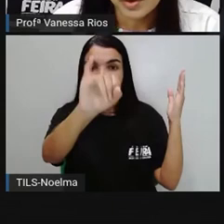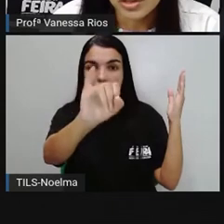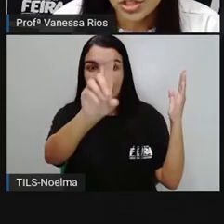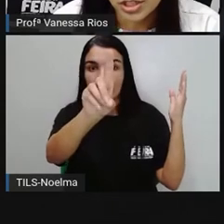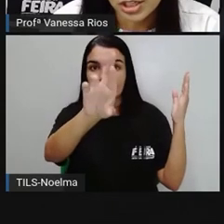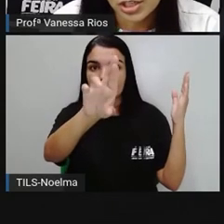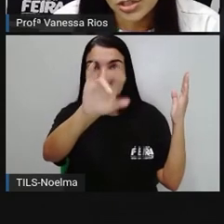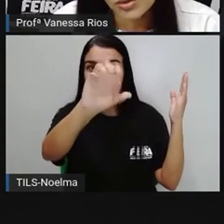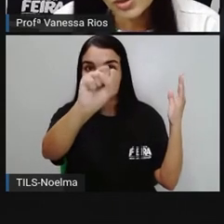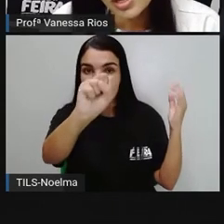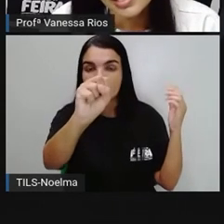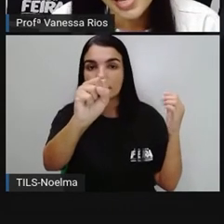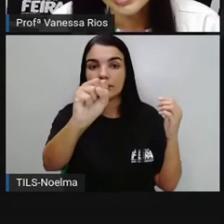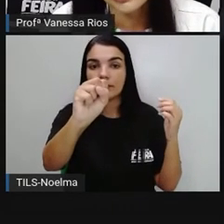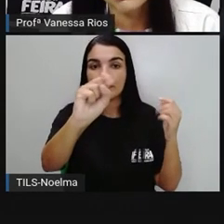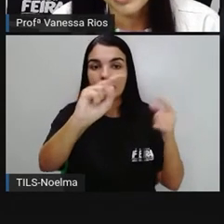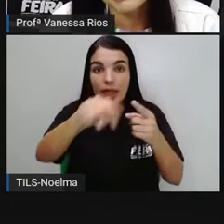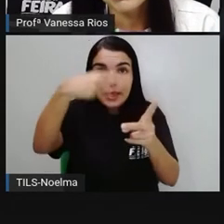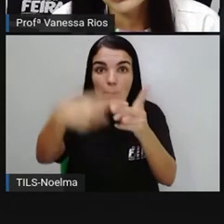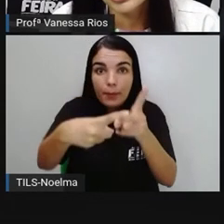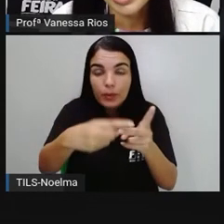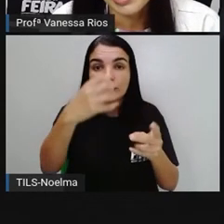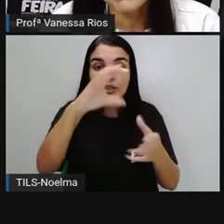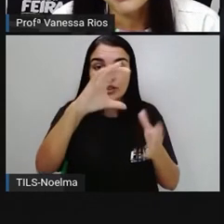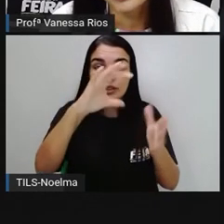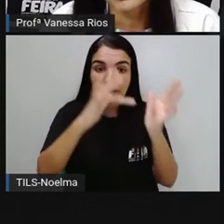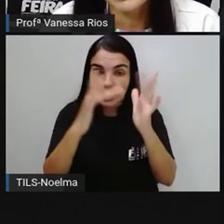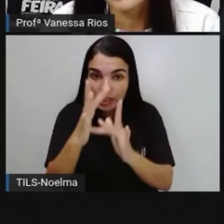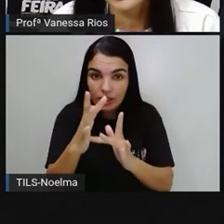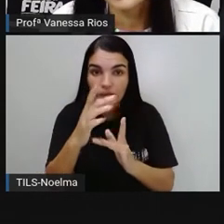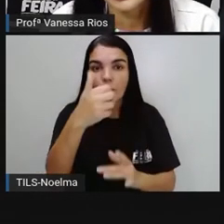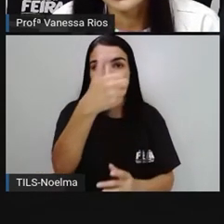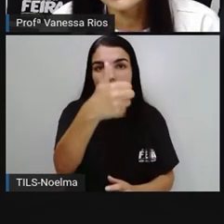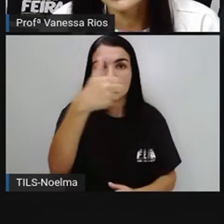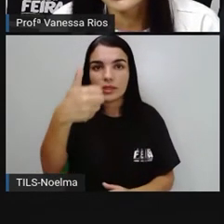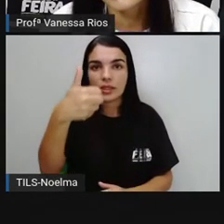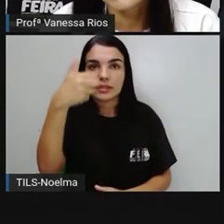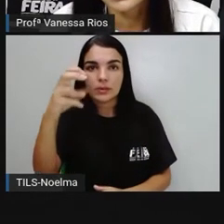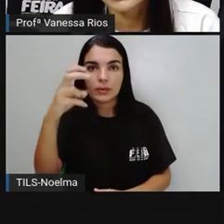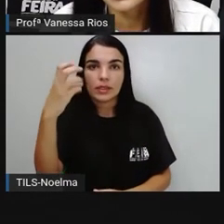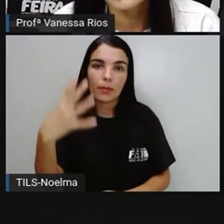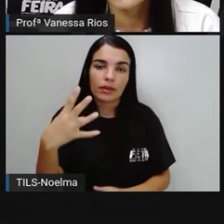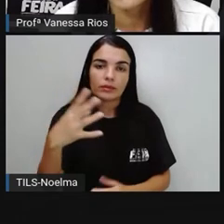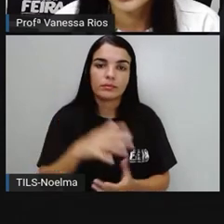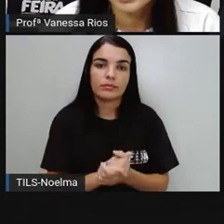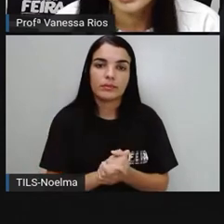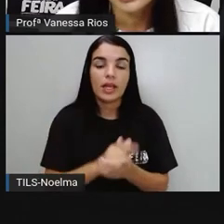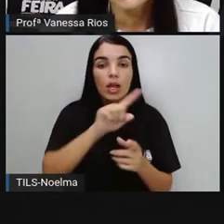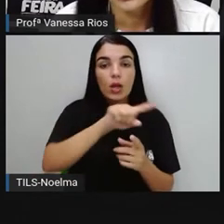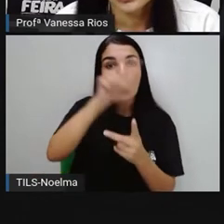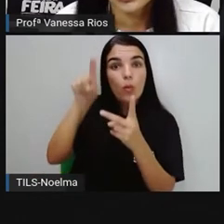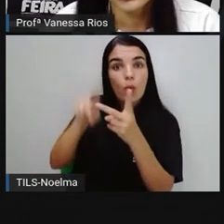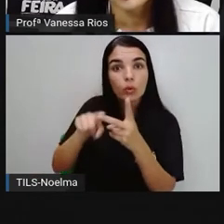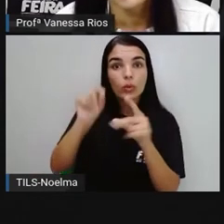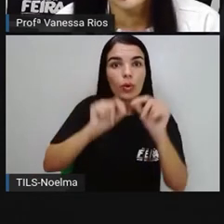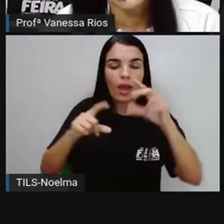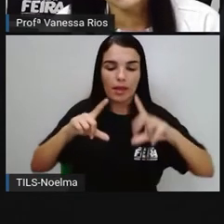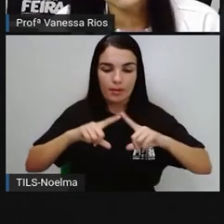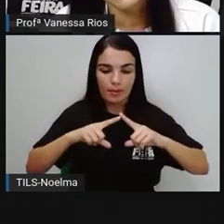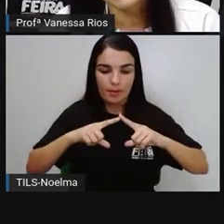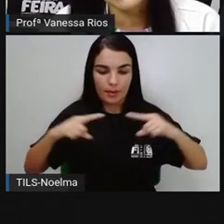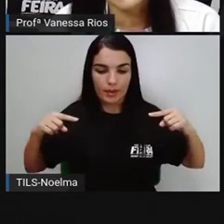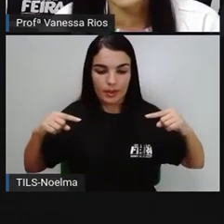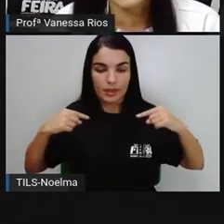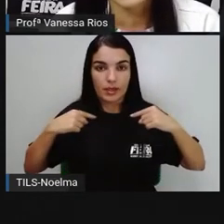1154 d.C., e aqui o mapa mundial feito pelo chinês Ming Unyi Chu